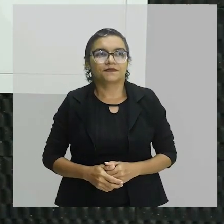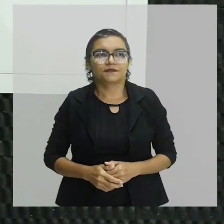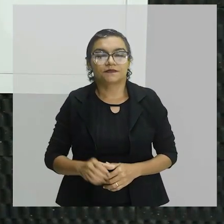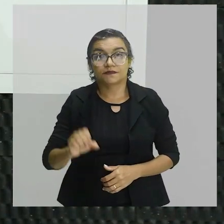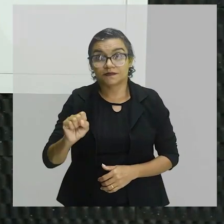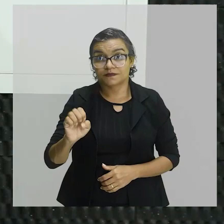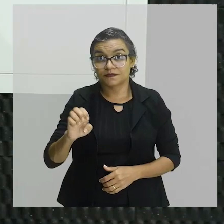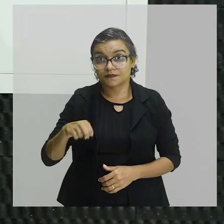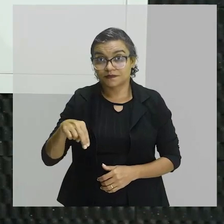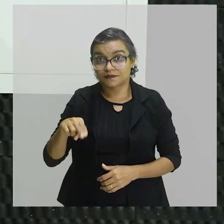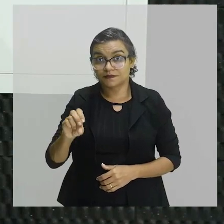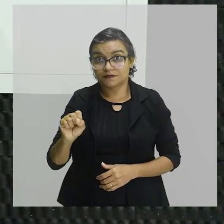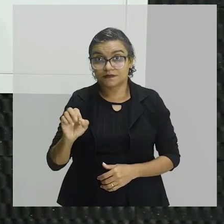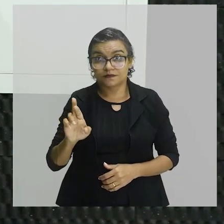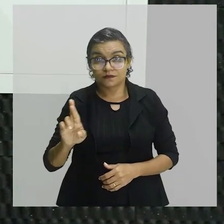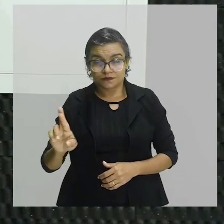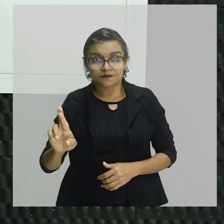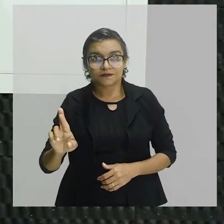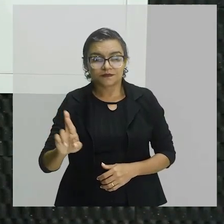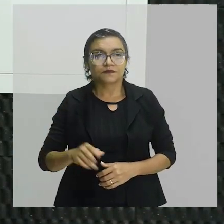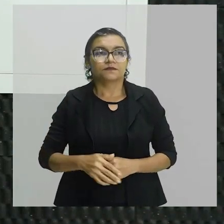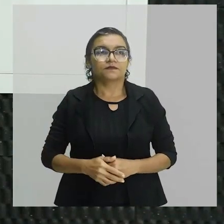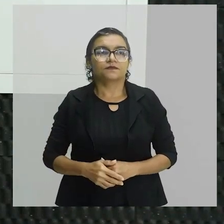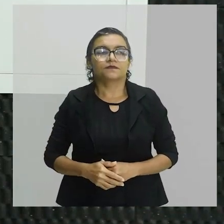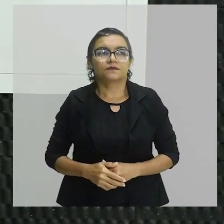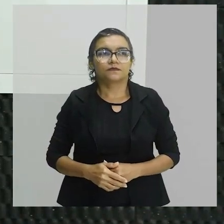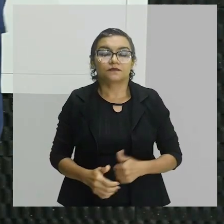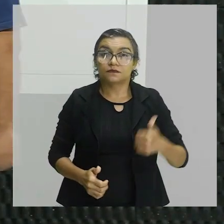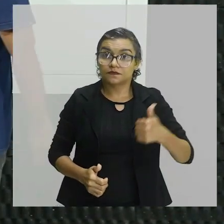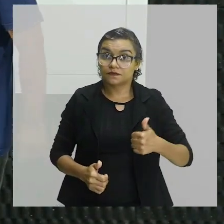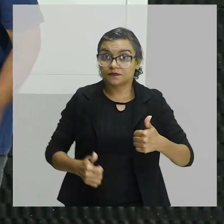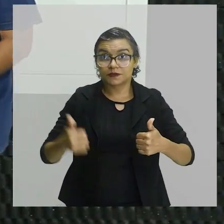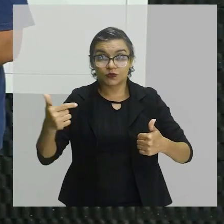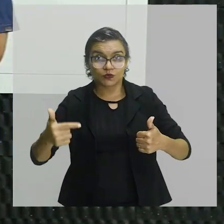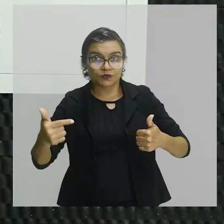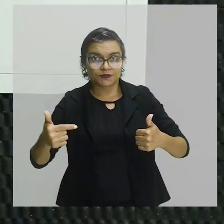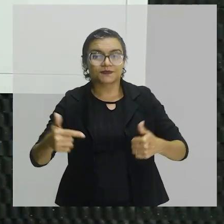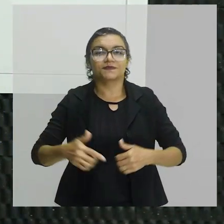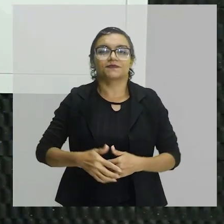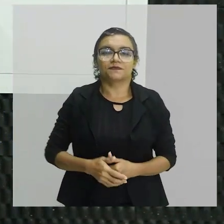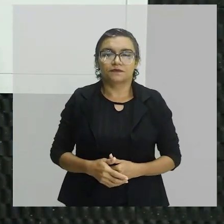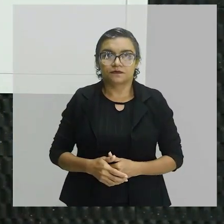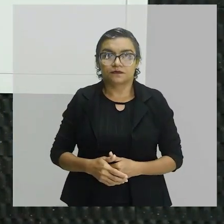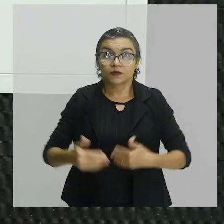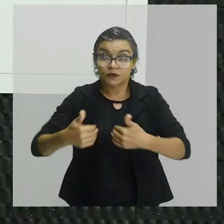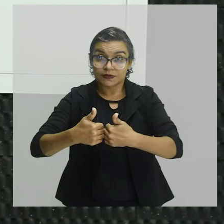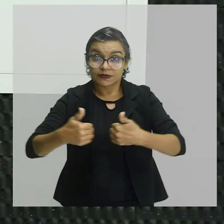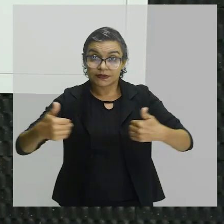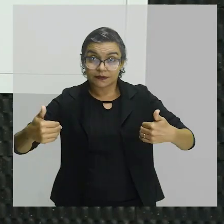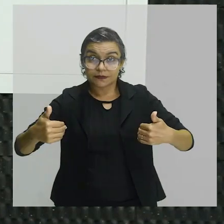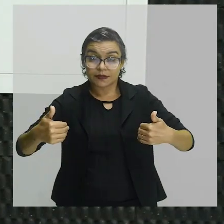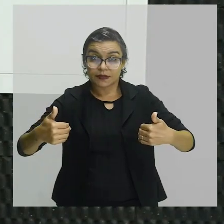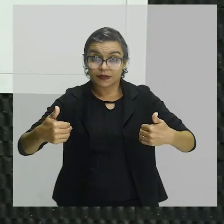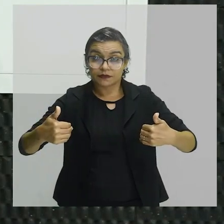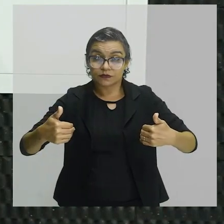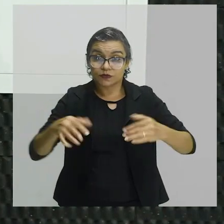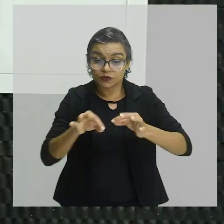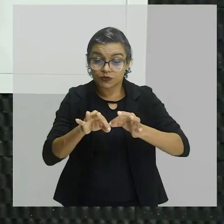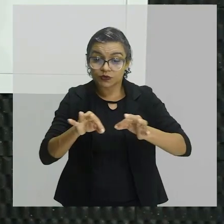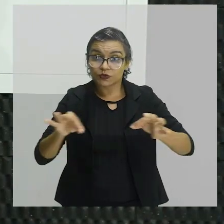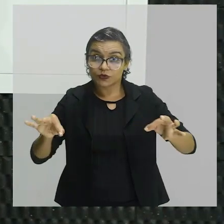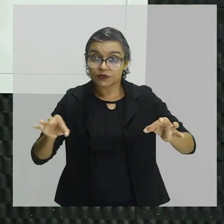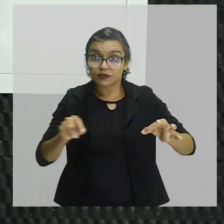Então, o primeiro sensor e o segundo sensor. Estão separados por uma distância